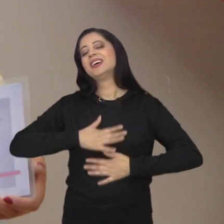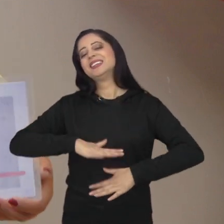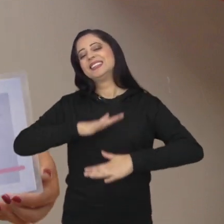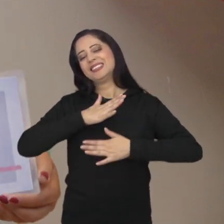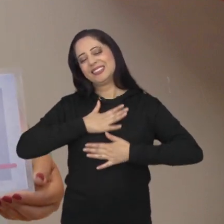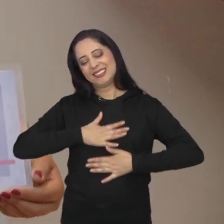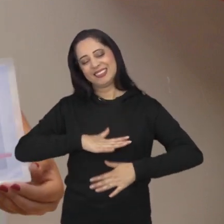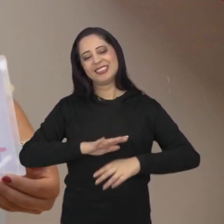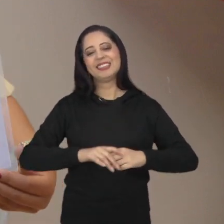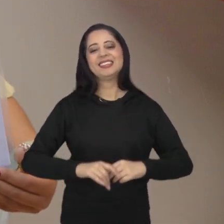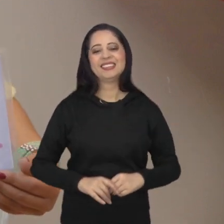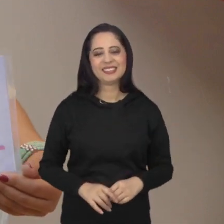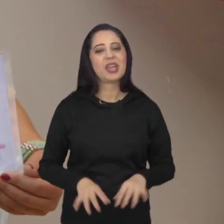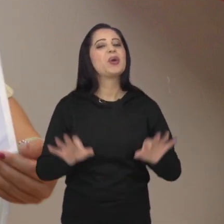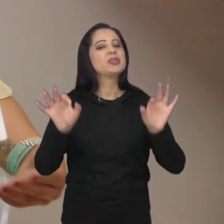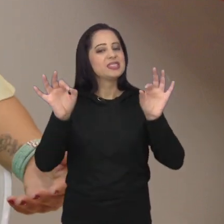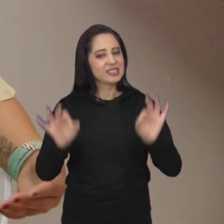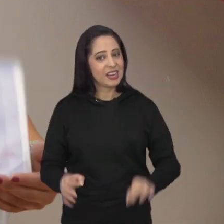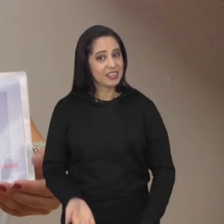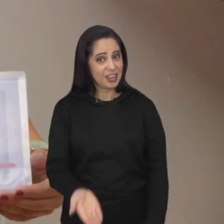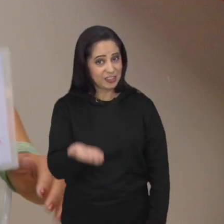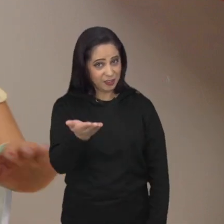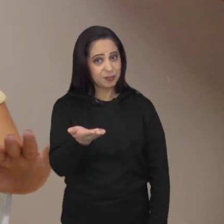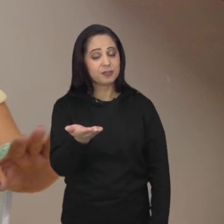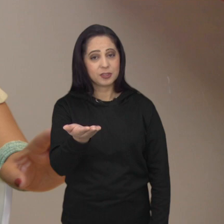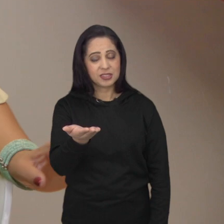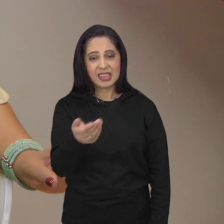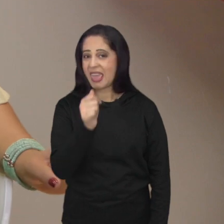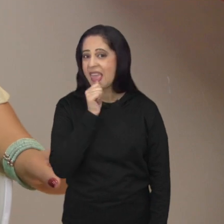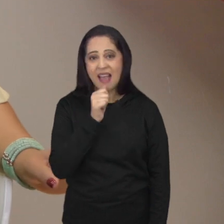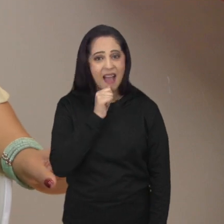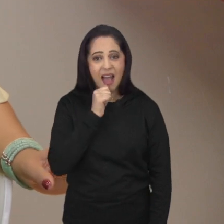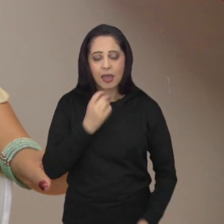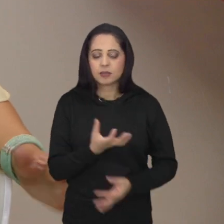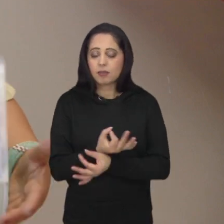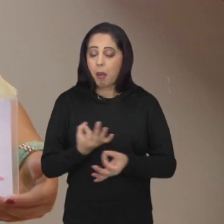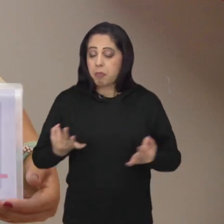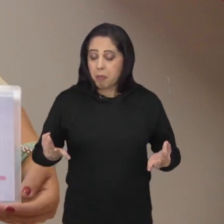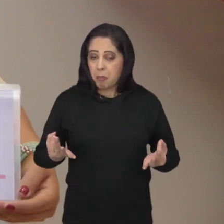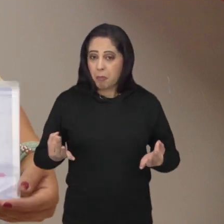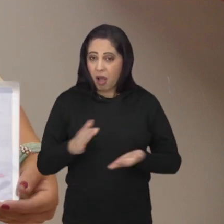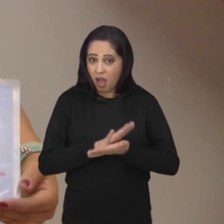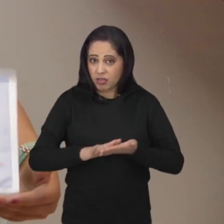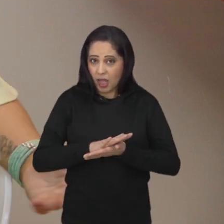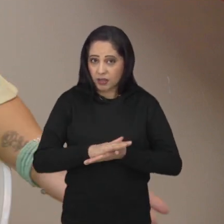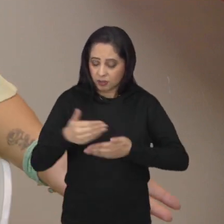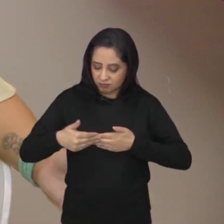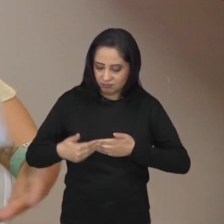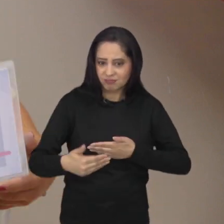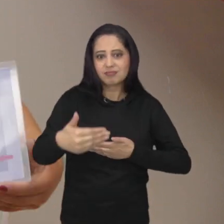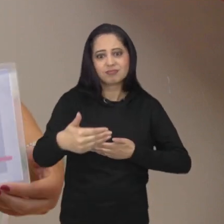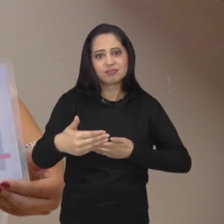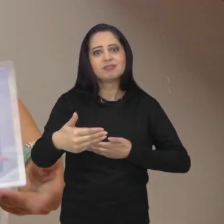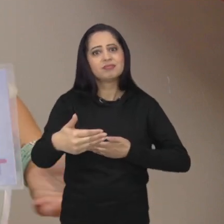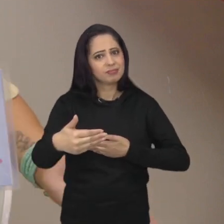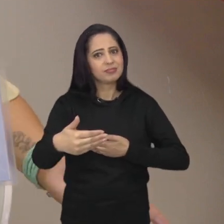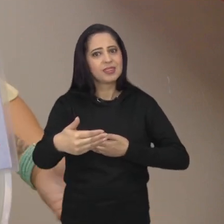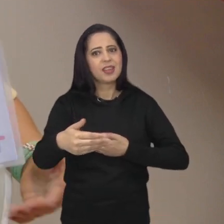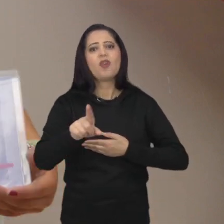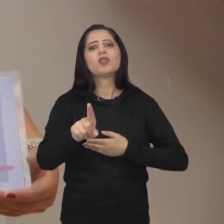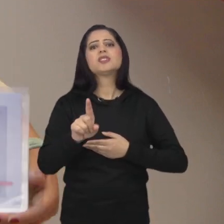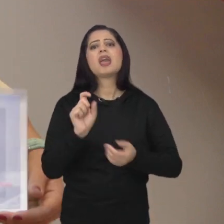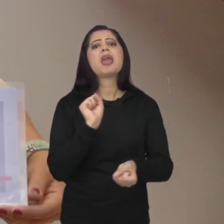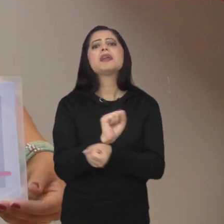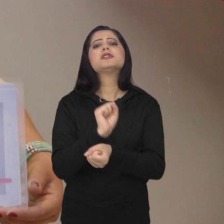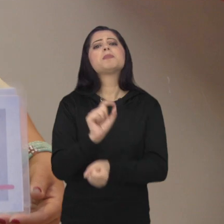dizer. E eu tenho Espero que sim. certeza que se você em casa não pratica a meditação, a partir de hoje, por favor, hein? Tá esperando o quê para